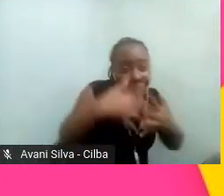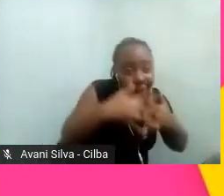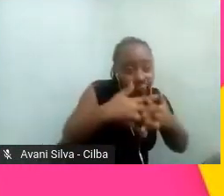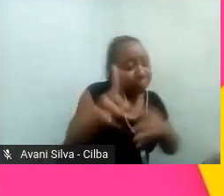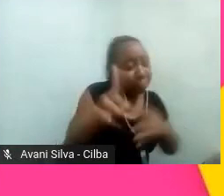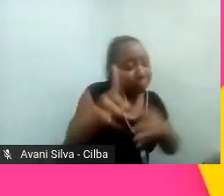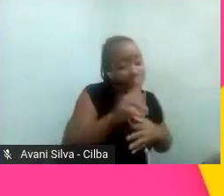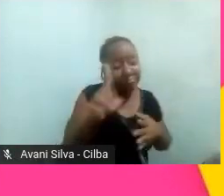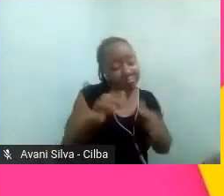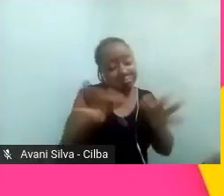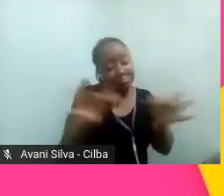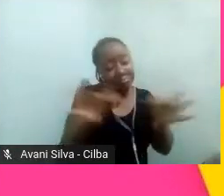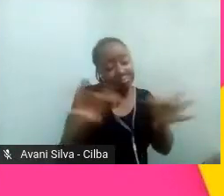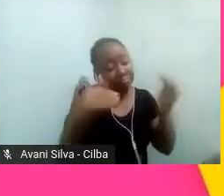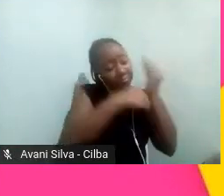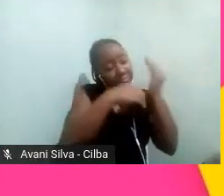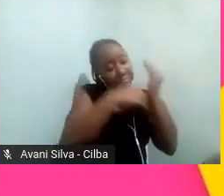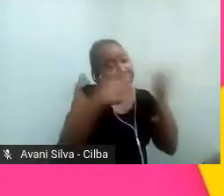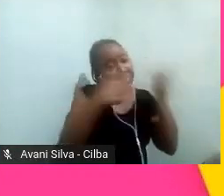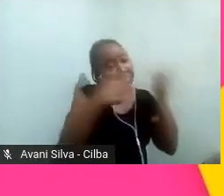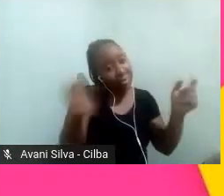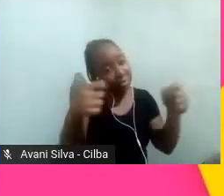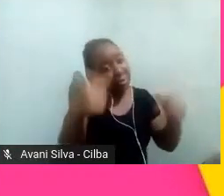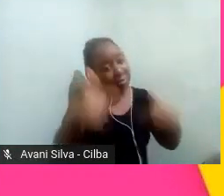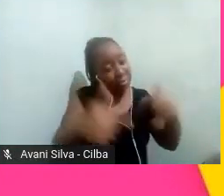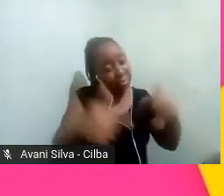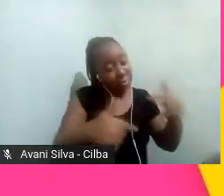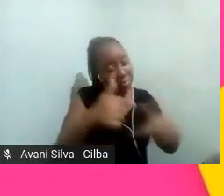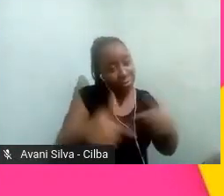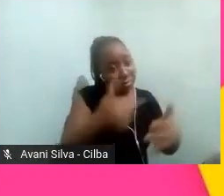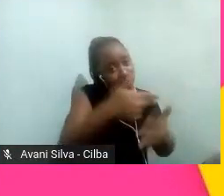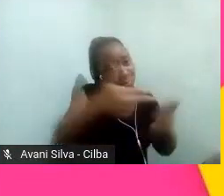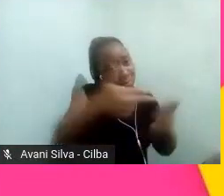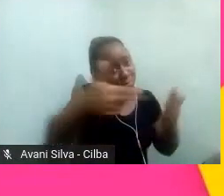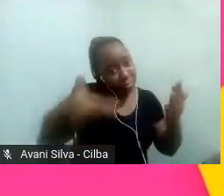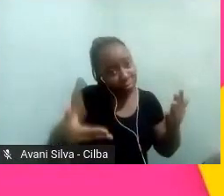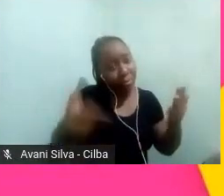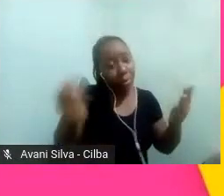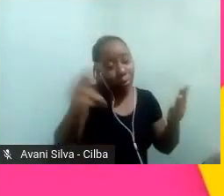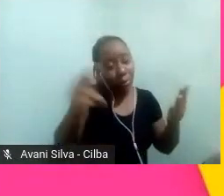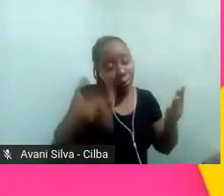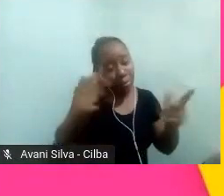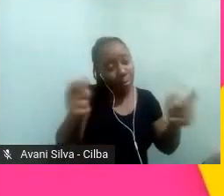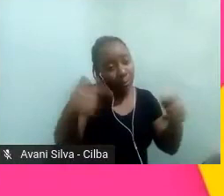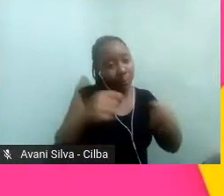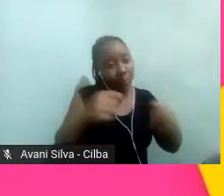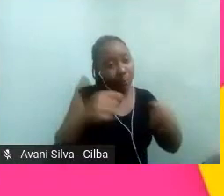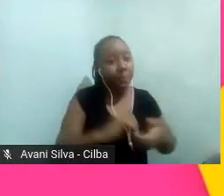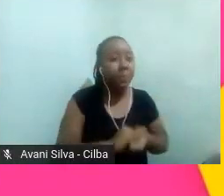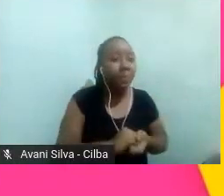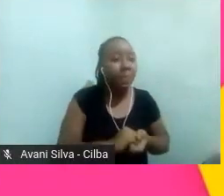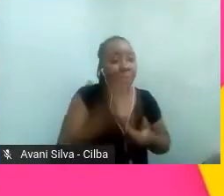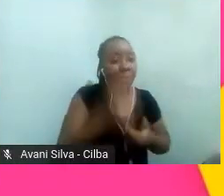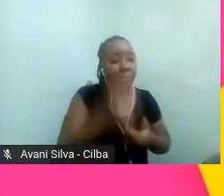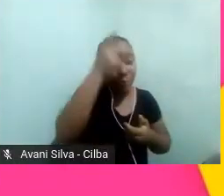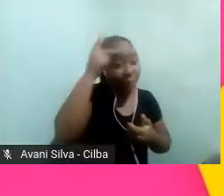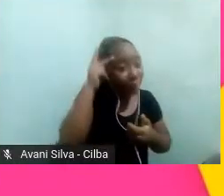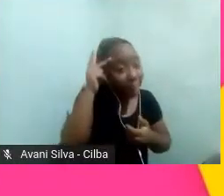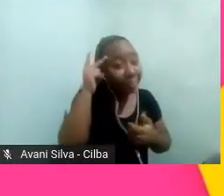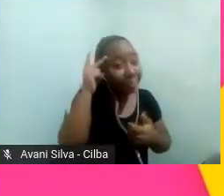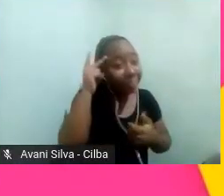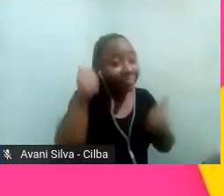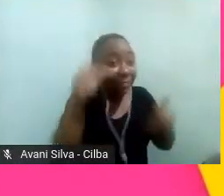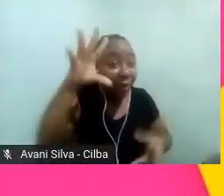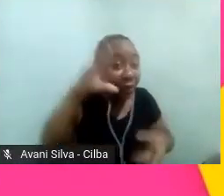que a gente pode trabalhar de uma forma bem ampla, ok? Pessoal, eu tentei